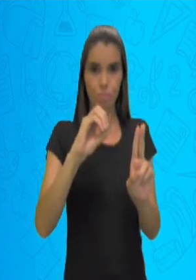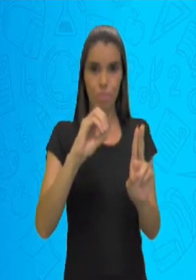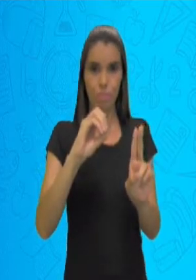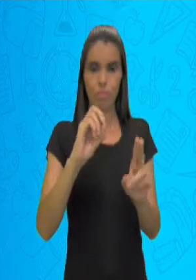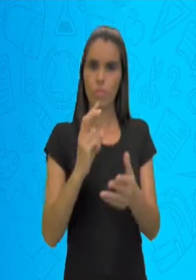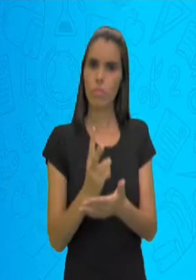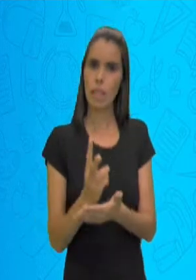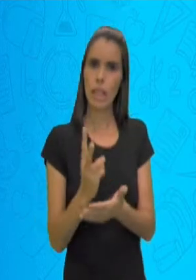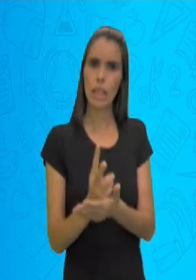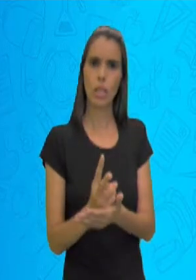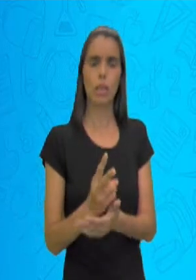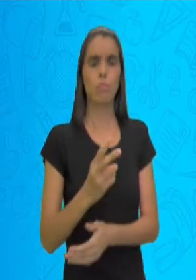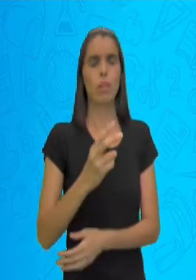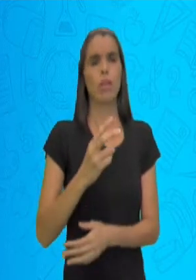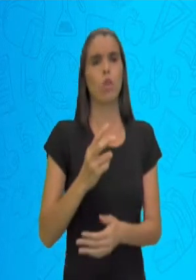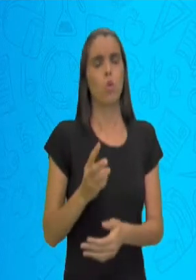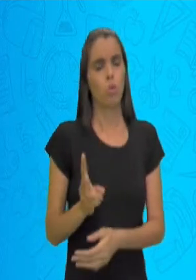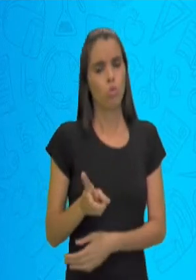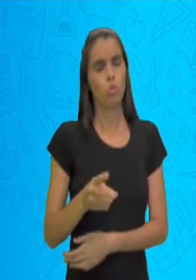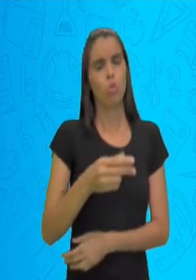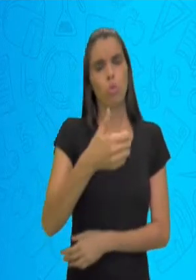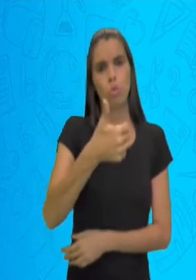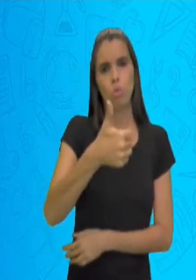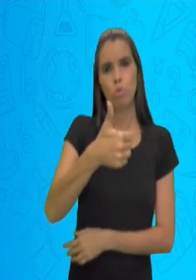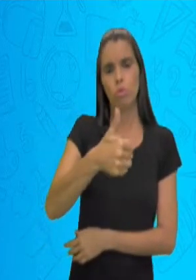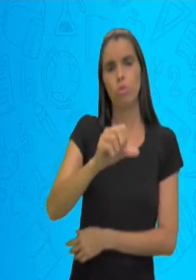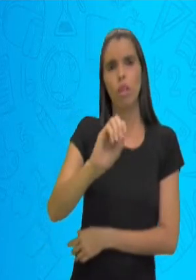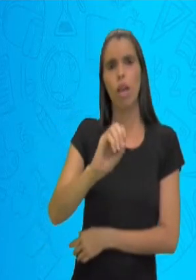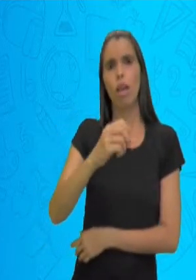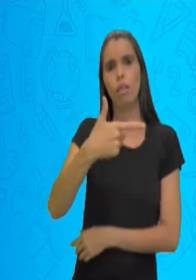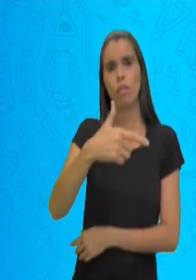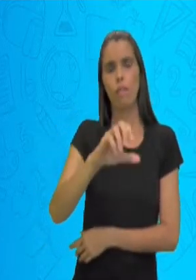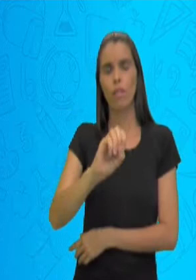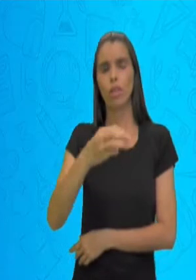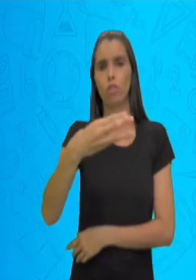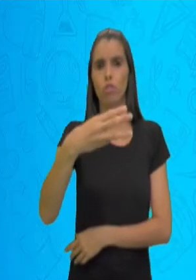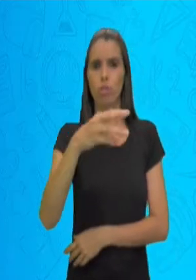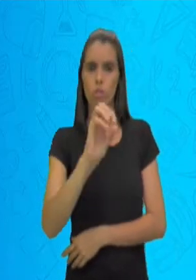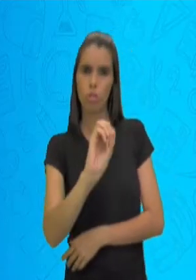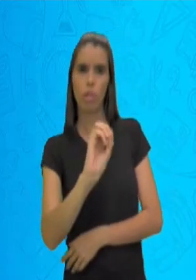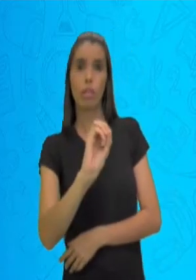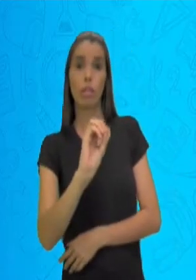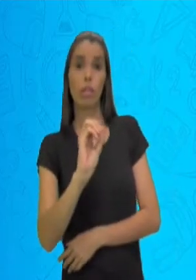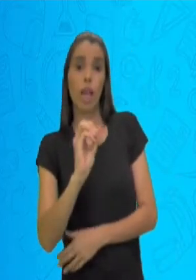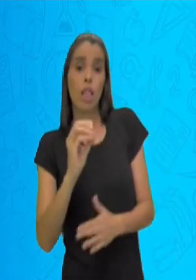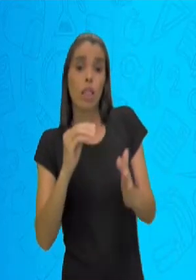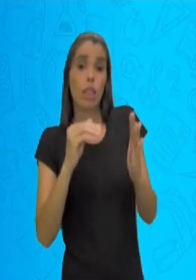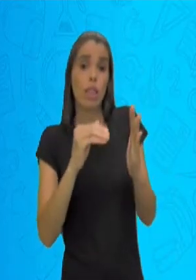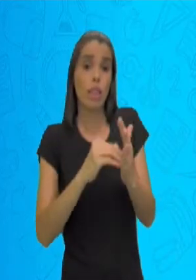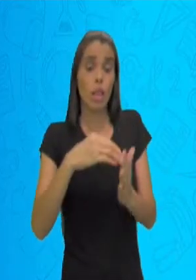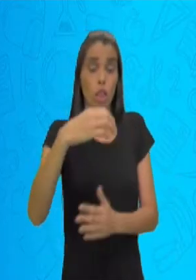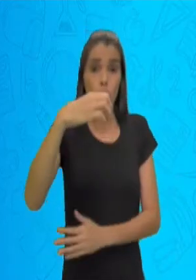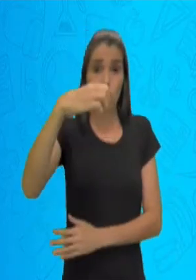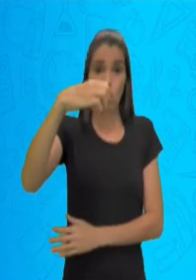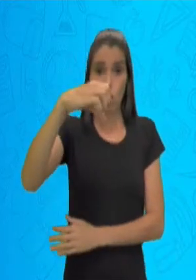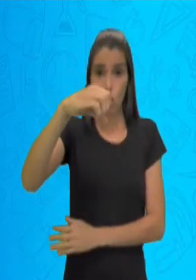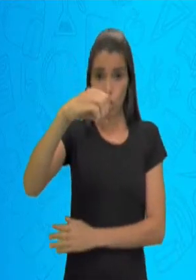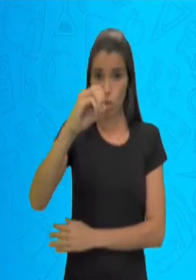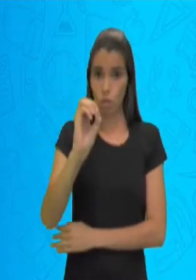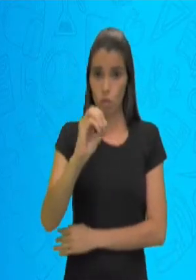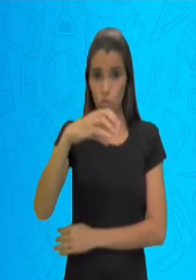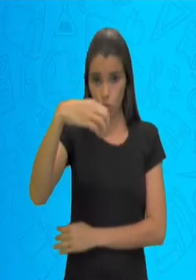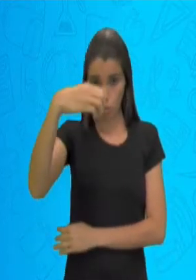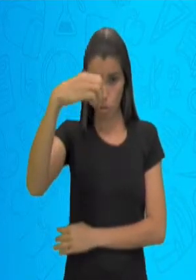contar 10, 20, 30. Quando eu chego em 90, que eu vou contar mais